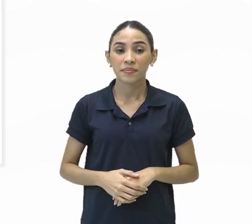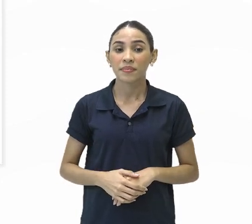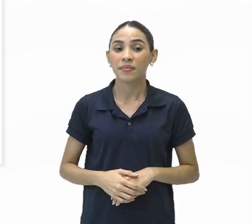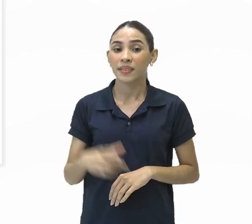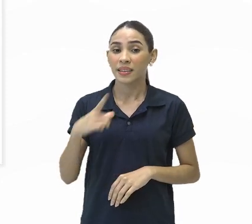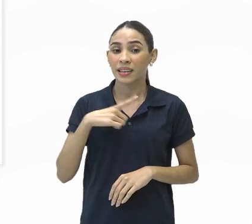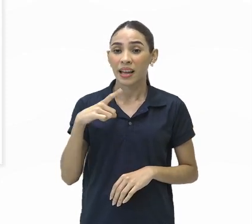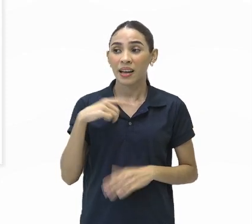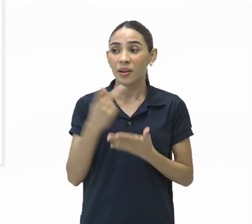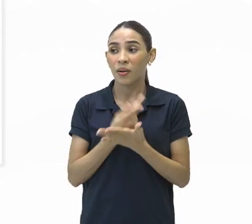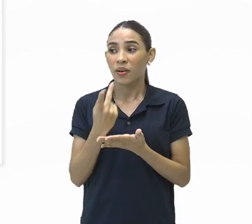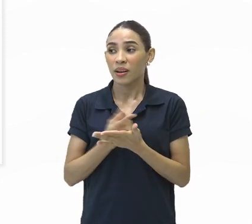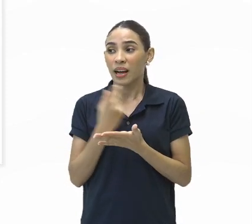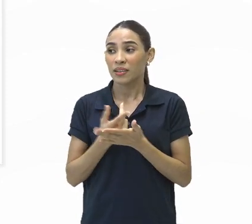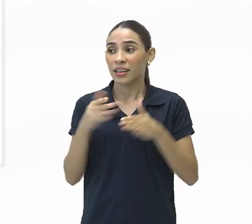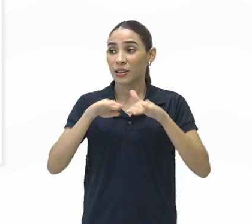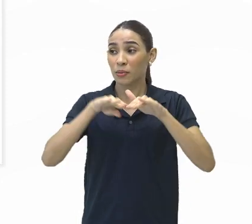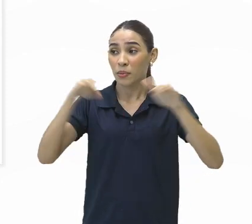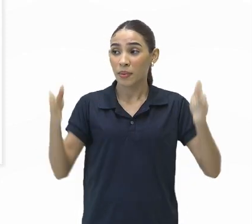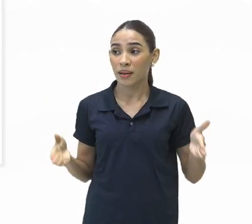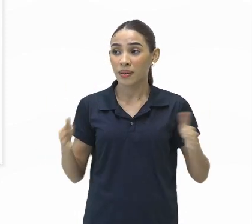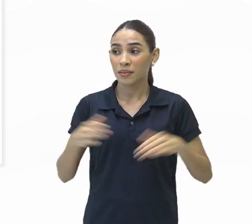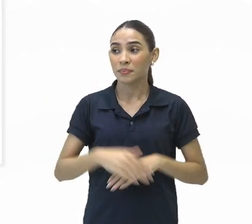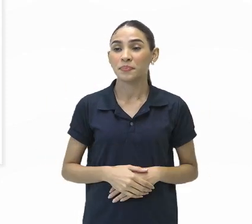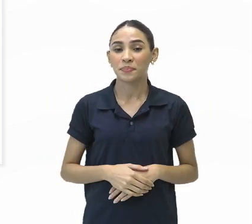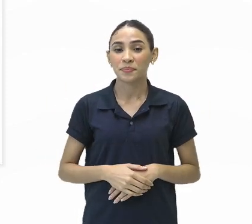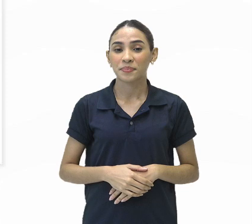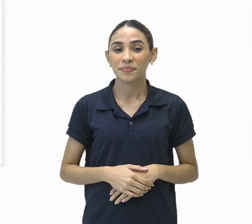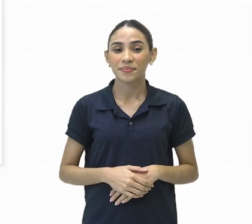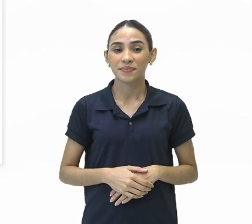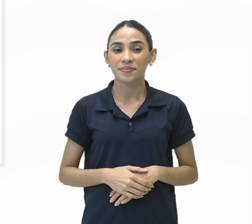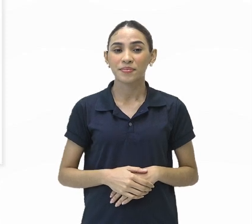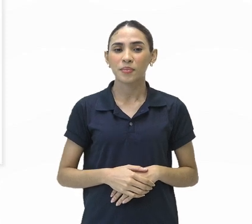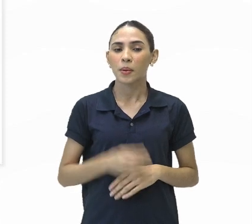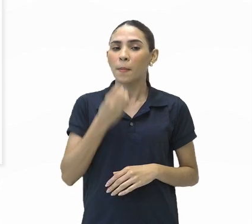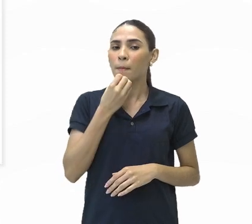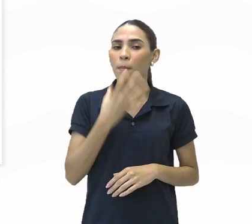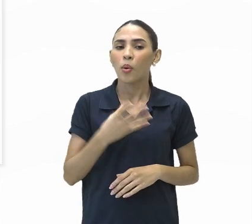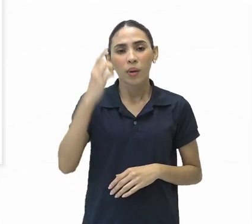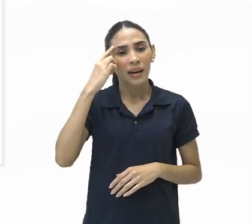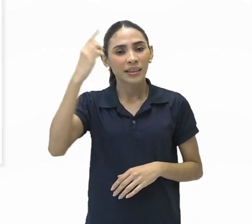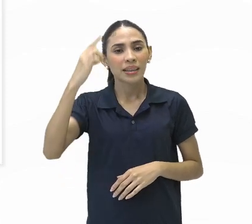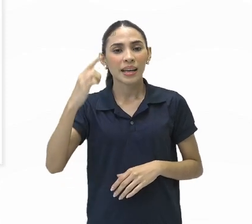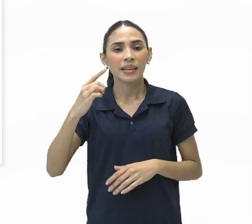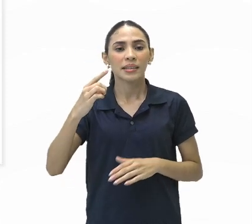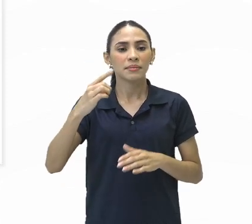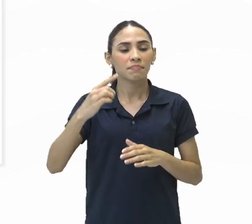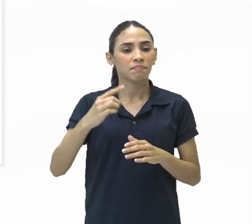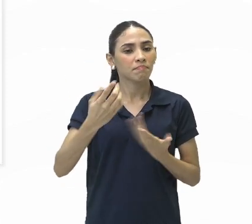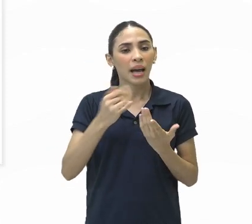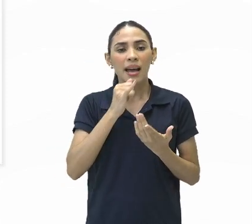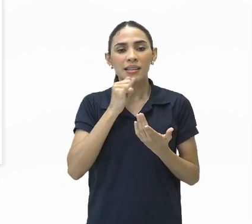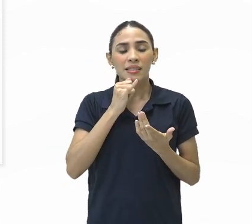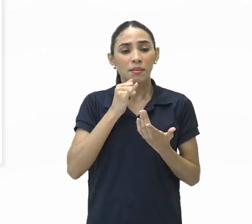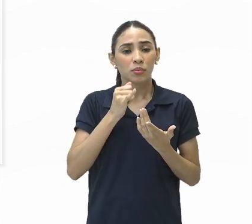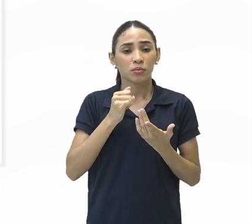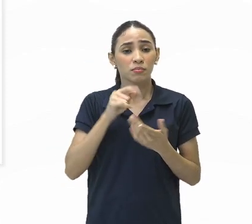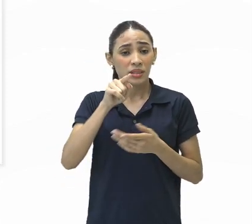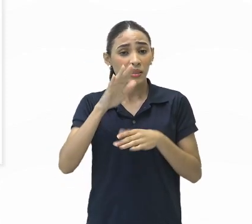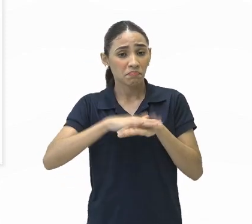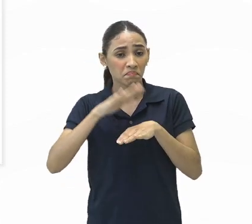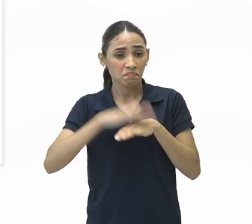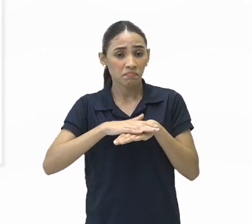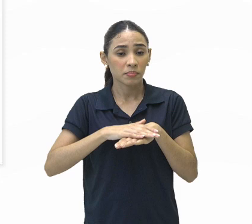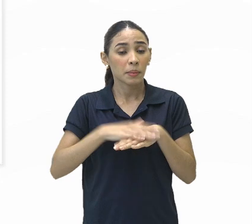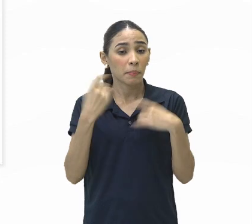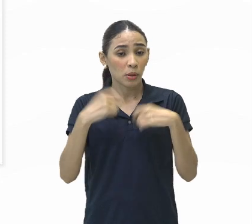negócio aqui errado aqui no meu balcão, hein? Vamos relembrar as ideias. Uma boa ideia nasce da união entre o que você sabe fazer e o que as pessoas